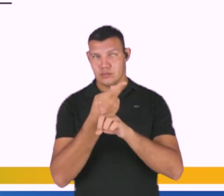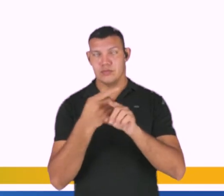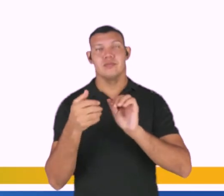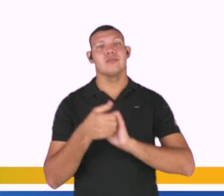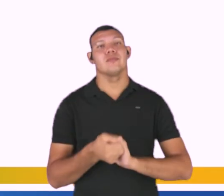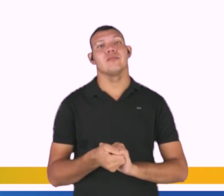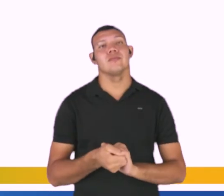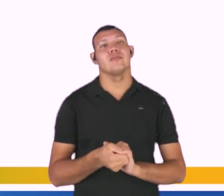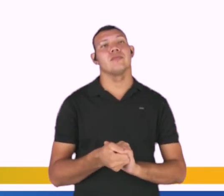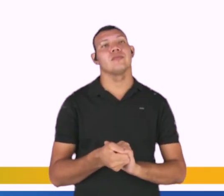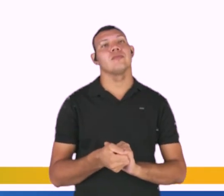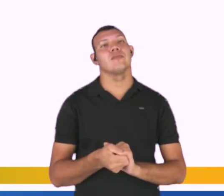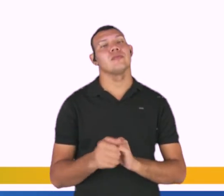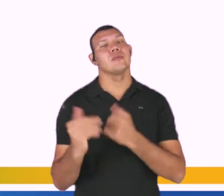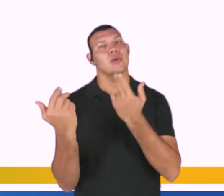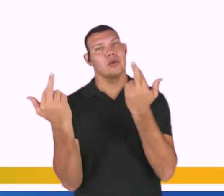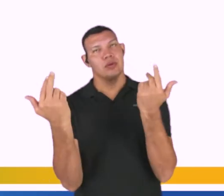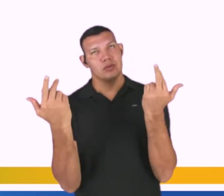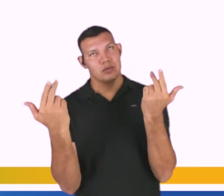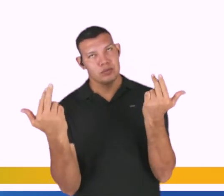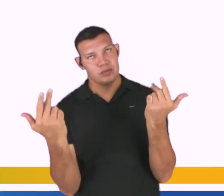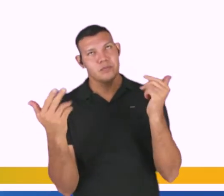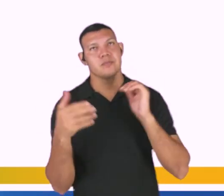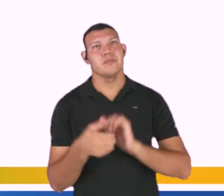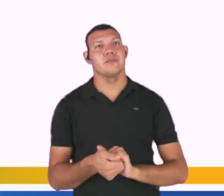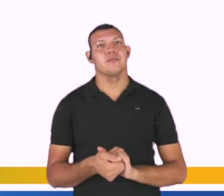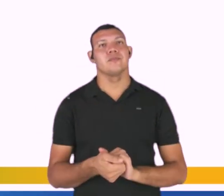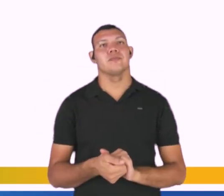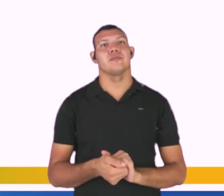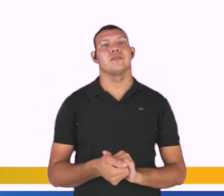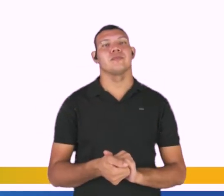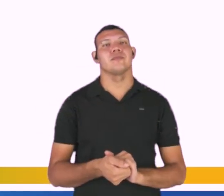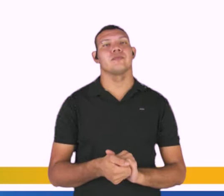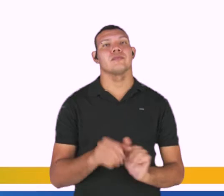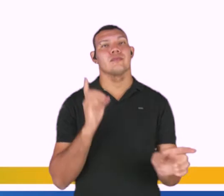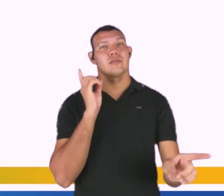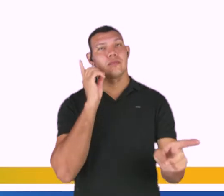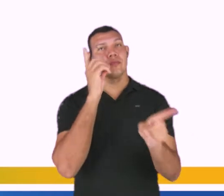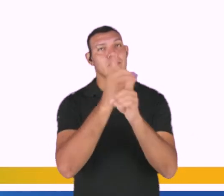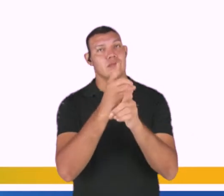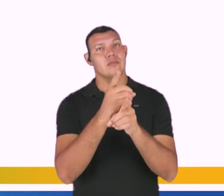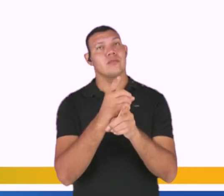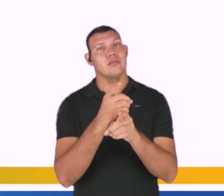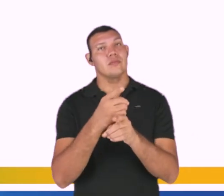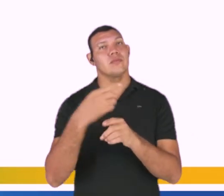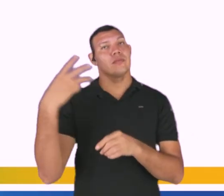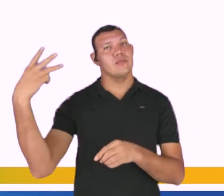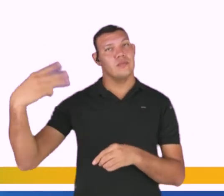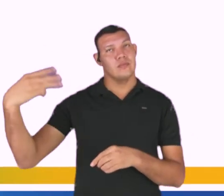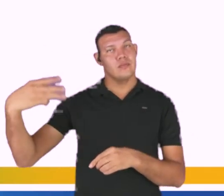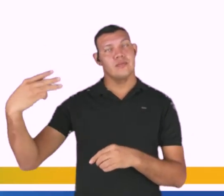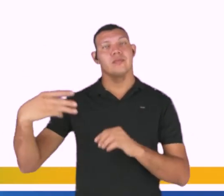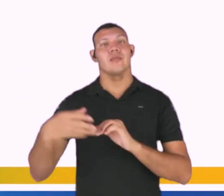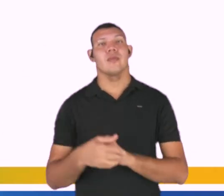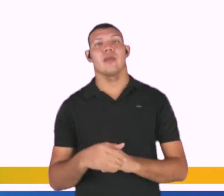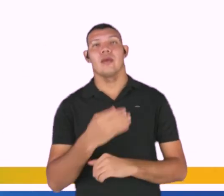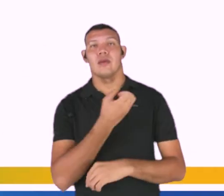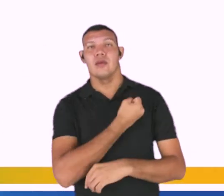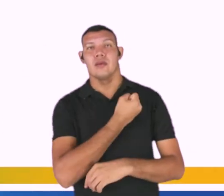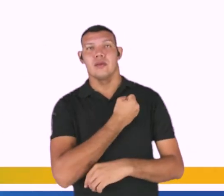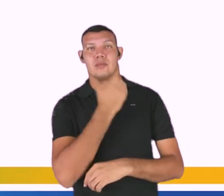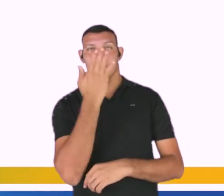de igual modo nós vamos proceder é para encontrar o terceiro elemento do quociente